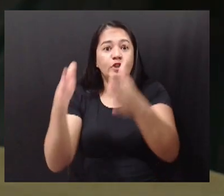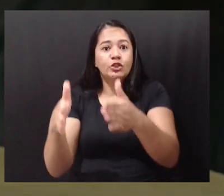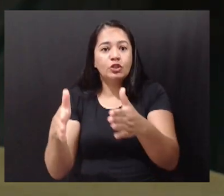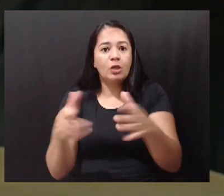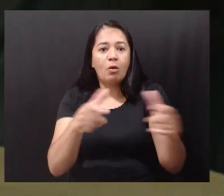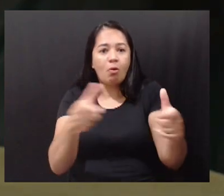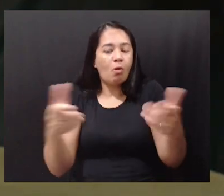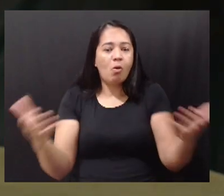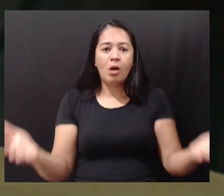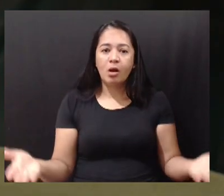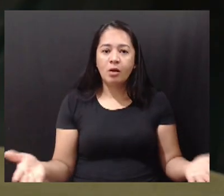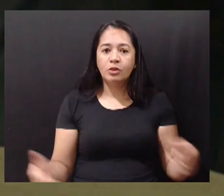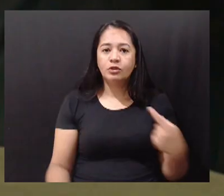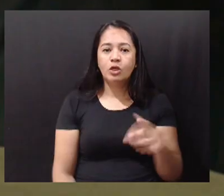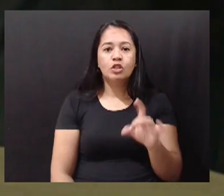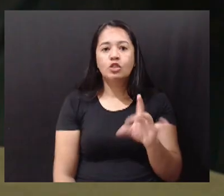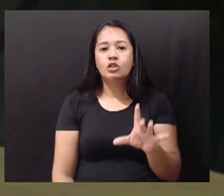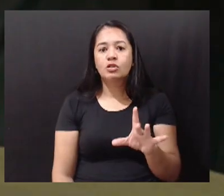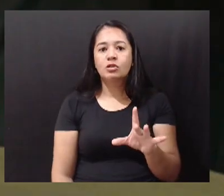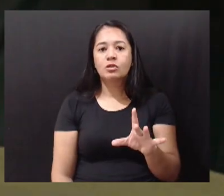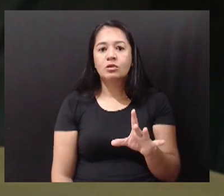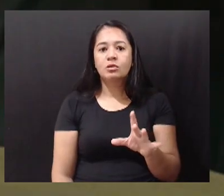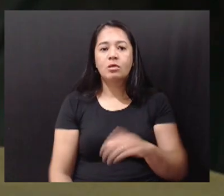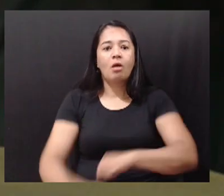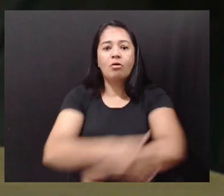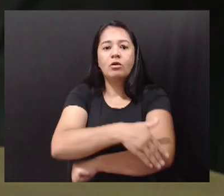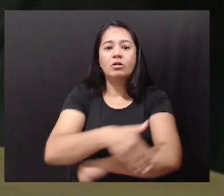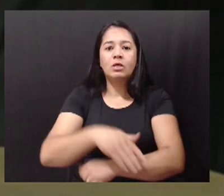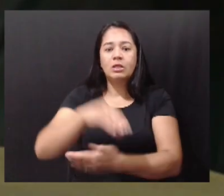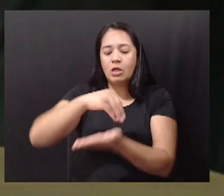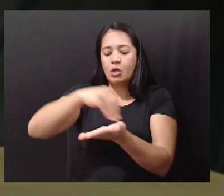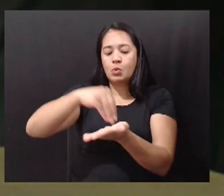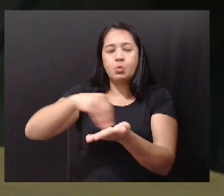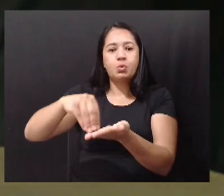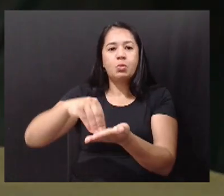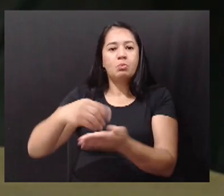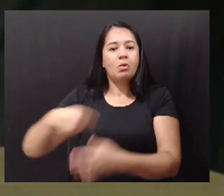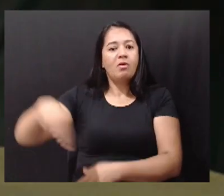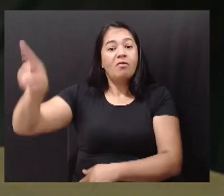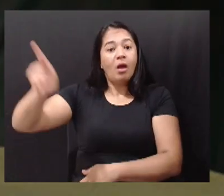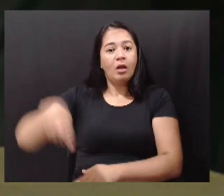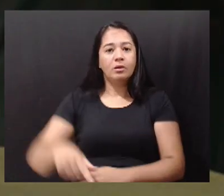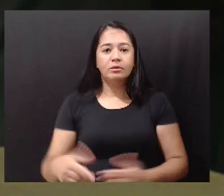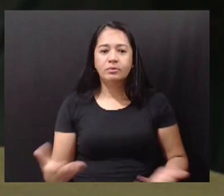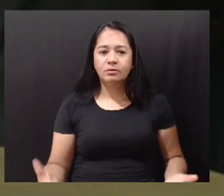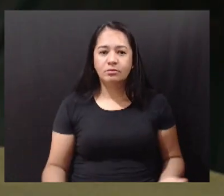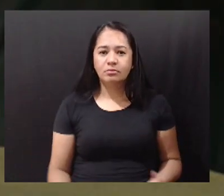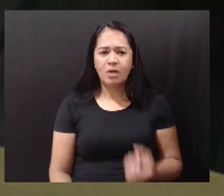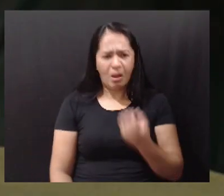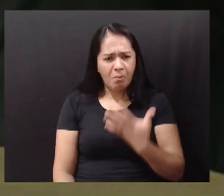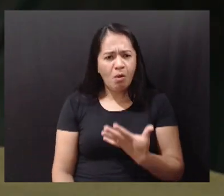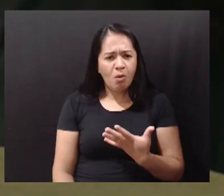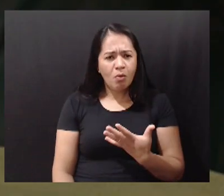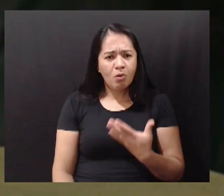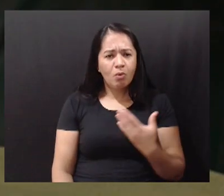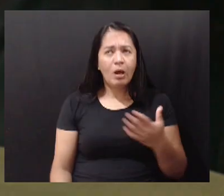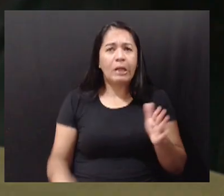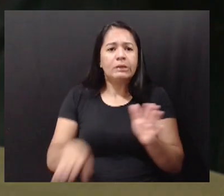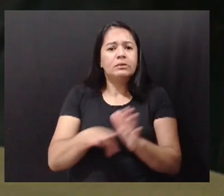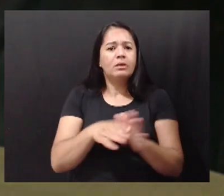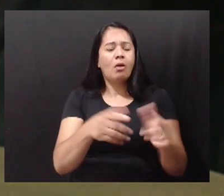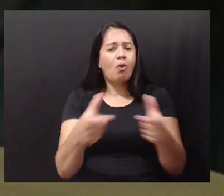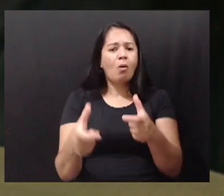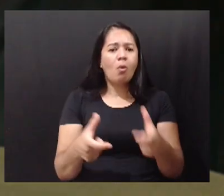A gente simplesmente coloca o endereço, coloca o GPS e vamos embora. E aí, será que isso é bom? Até que ponto, né? Então, vamos começar falando